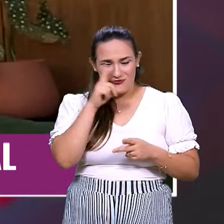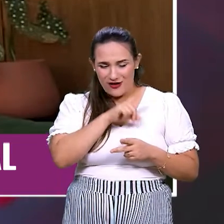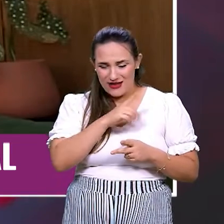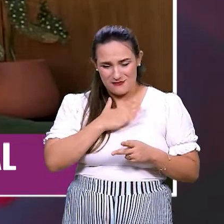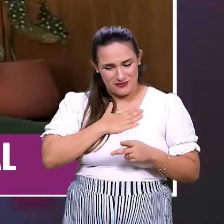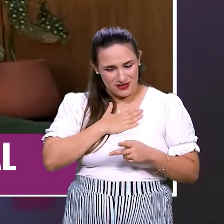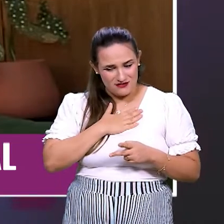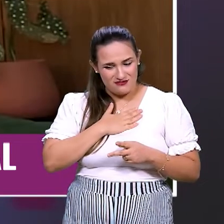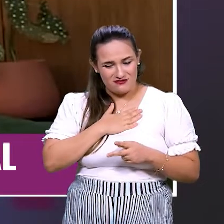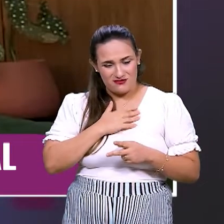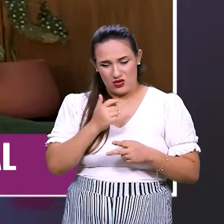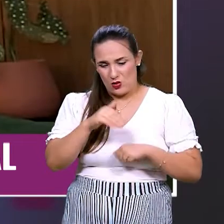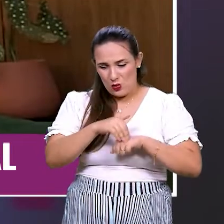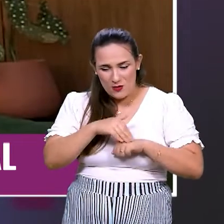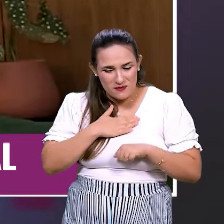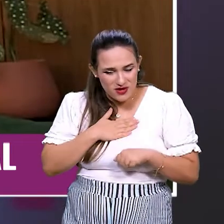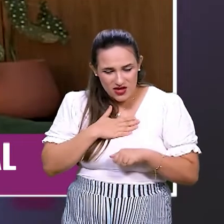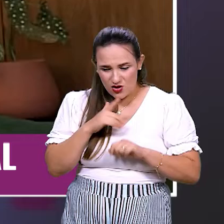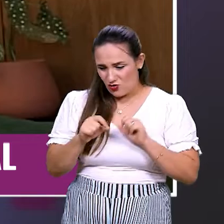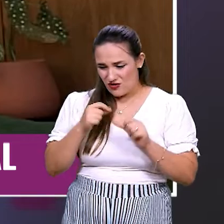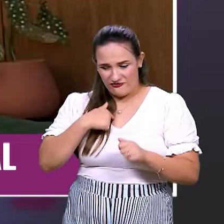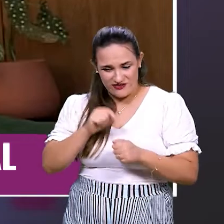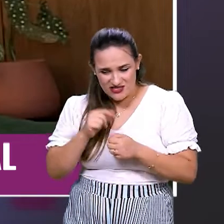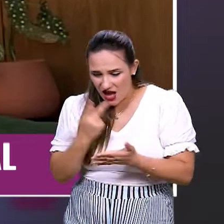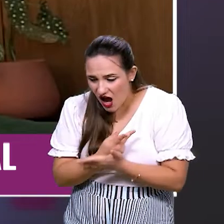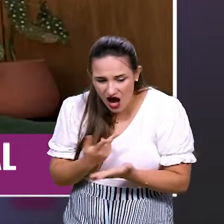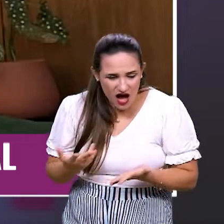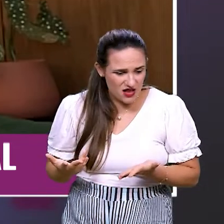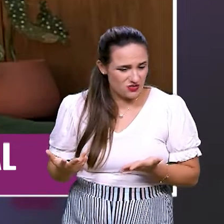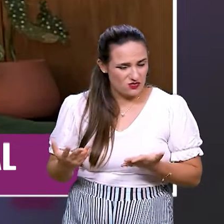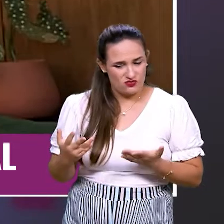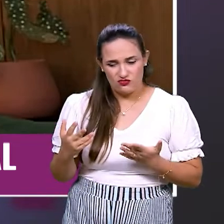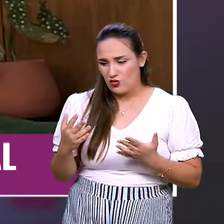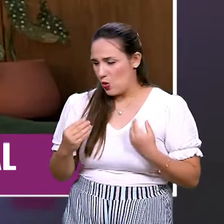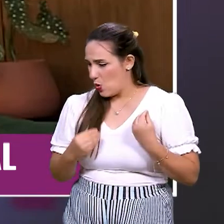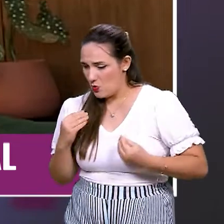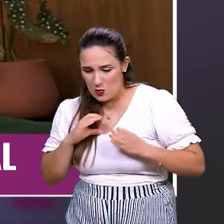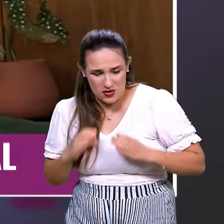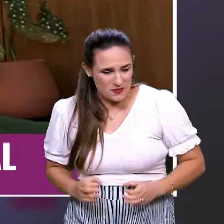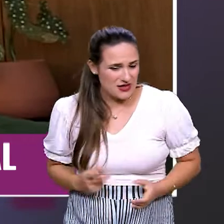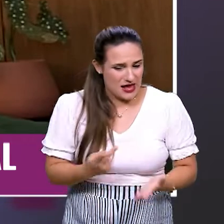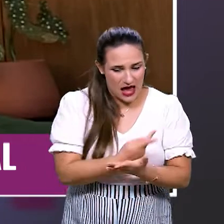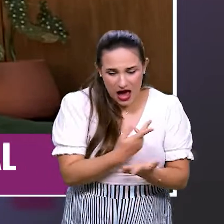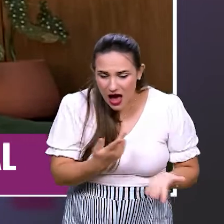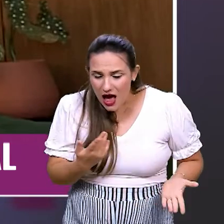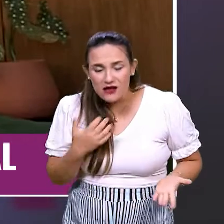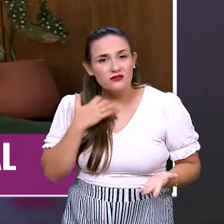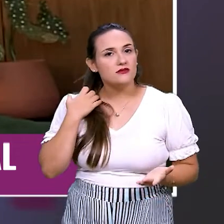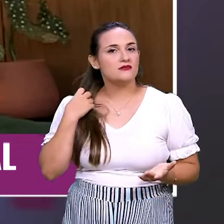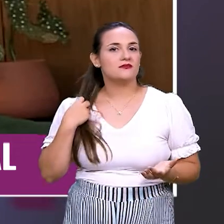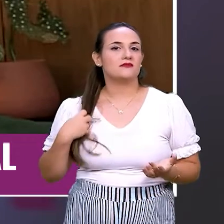dos pais. Muitos pais se sentem culpados, ficam pensando que eu fiz de errado. E